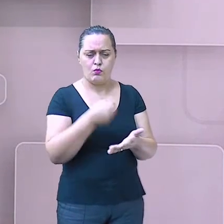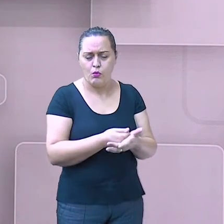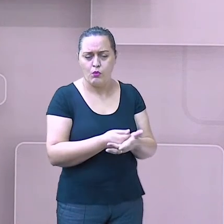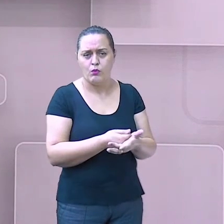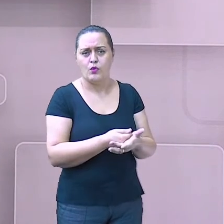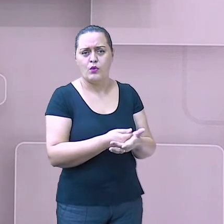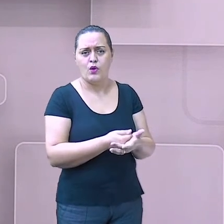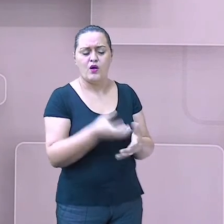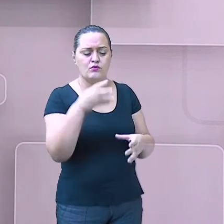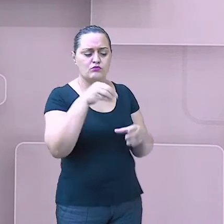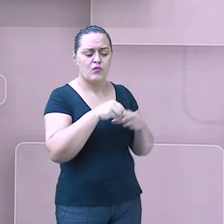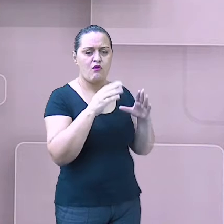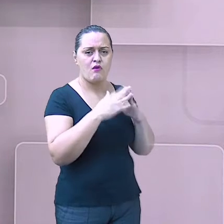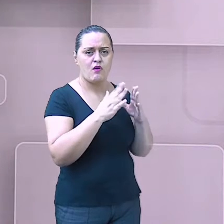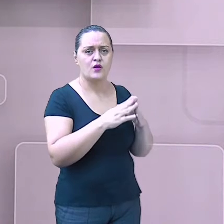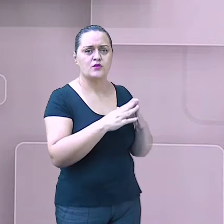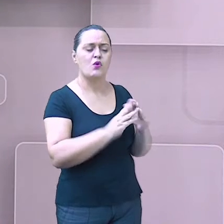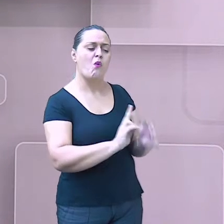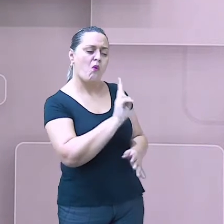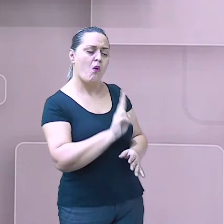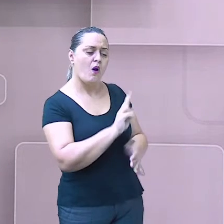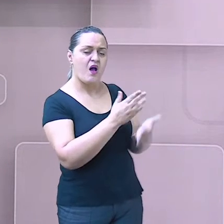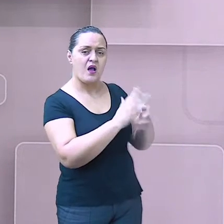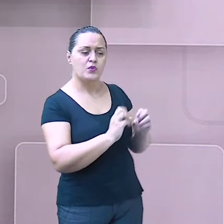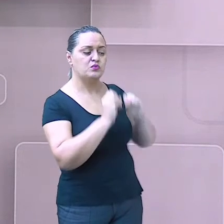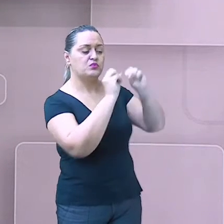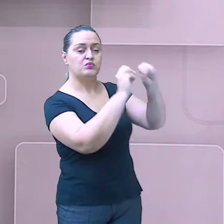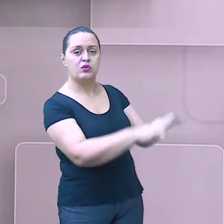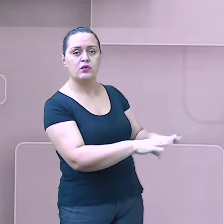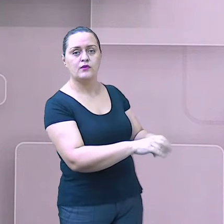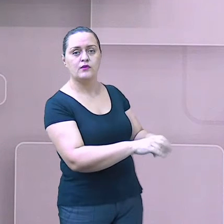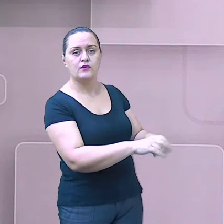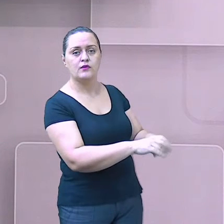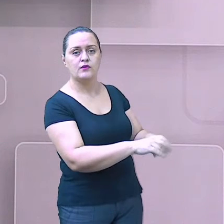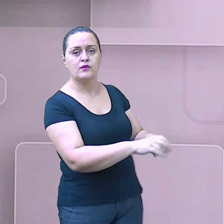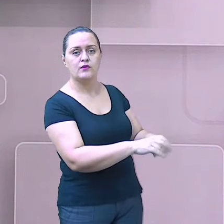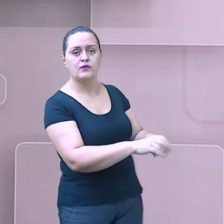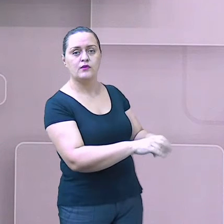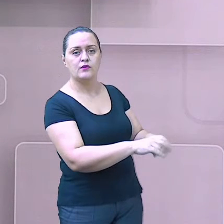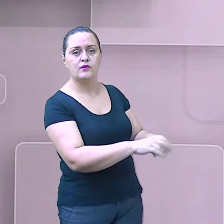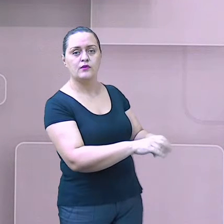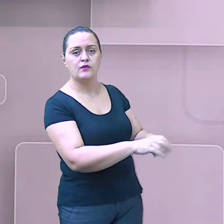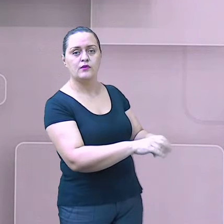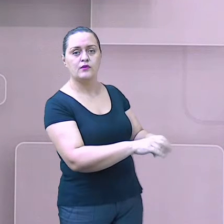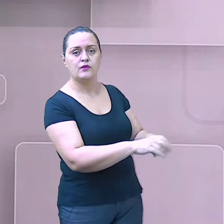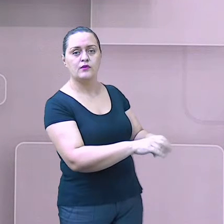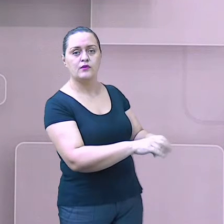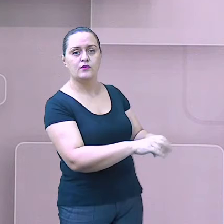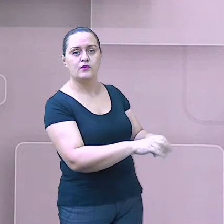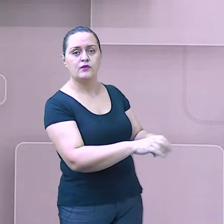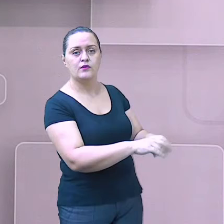onde você descarta a pilha que você não usa